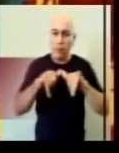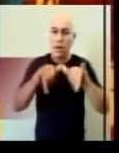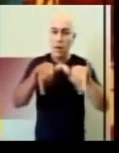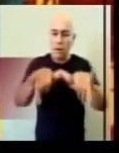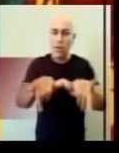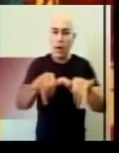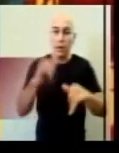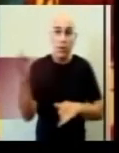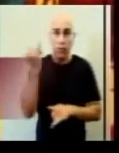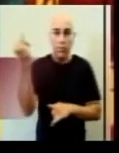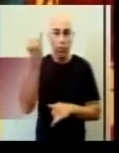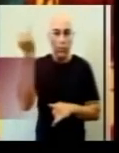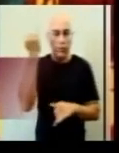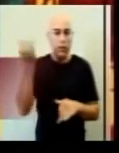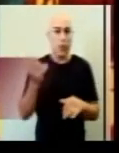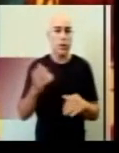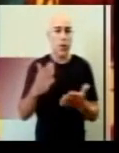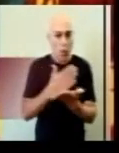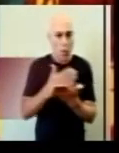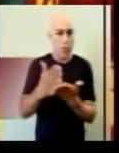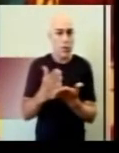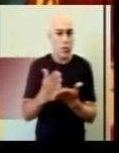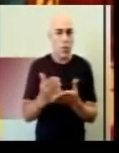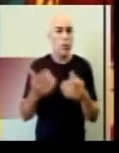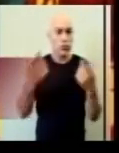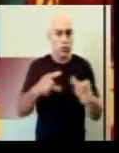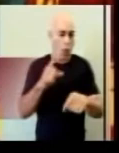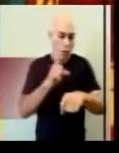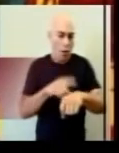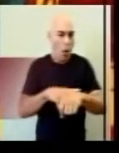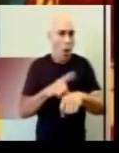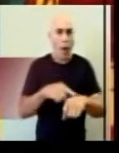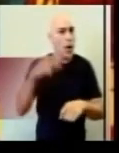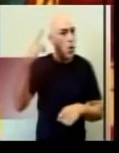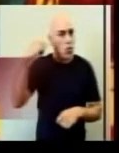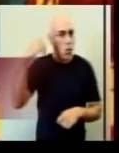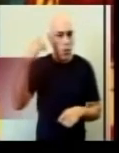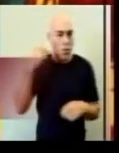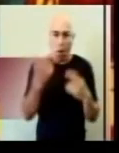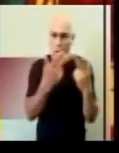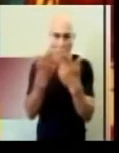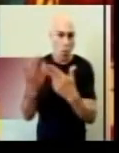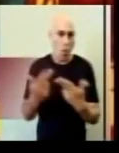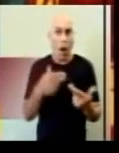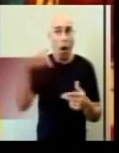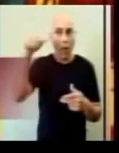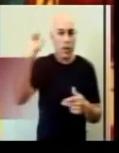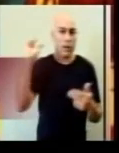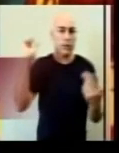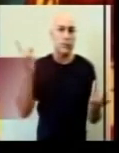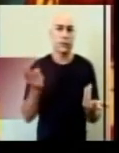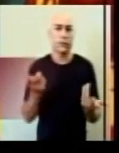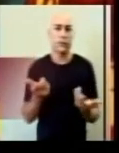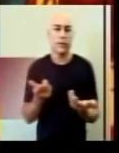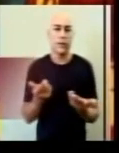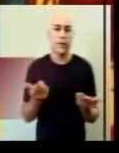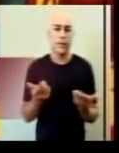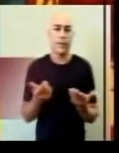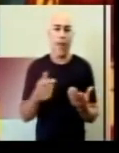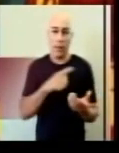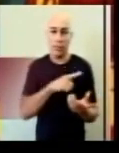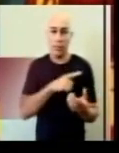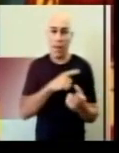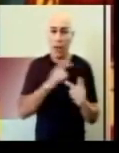Eles retornarão às atividades nos horários habituais. Porém, né, nós estamos com uma